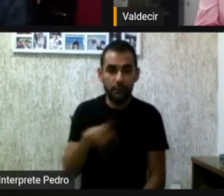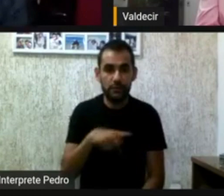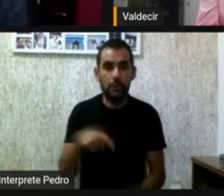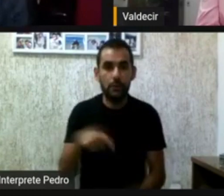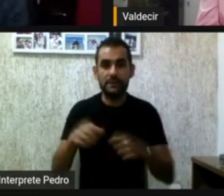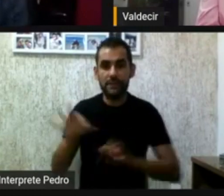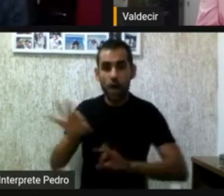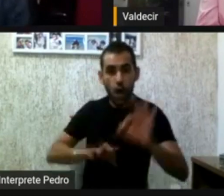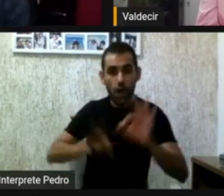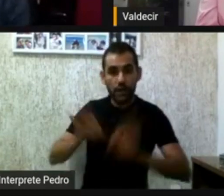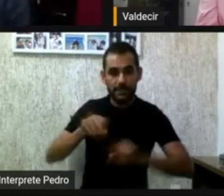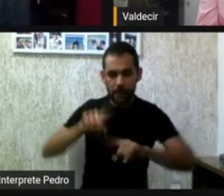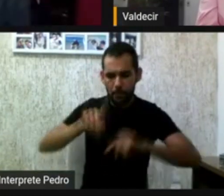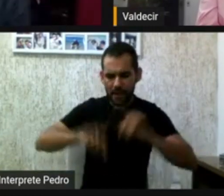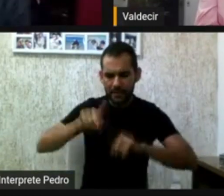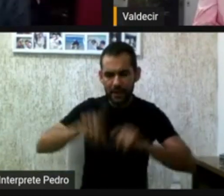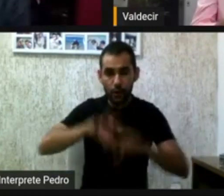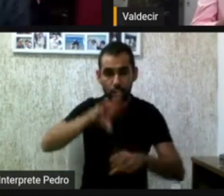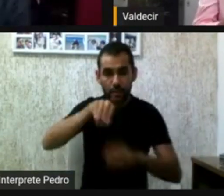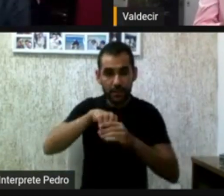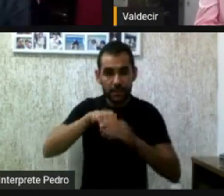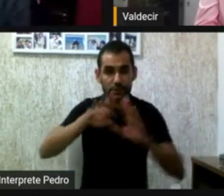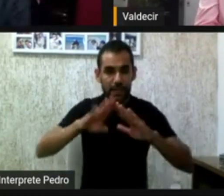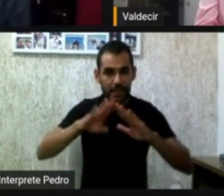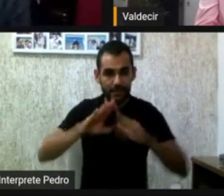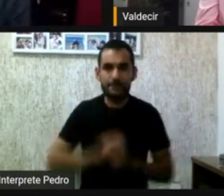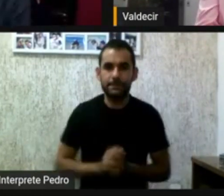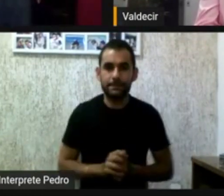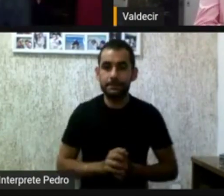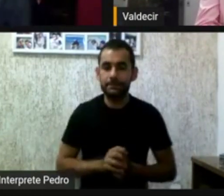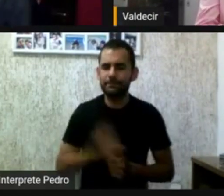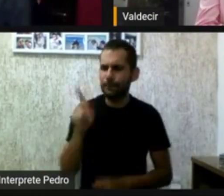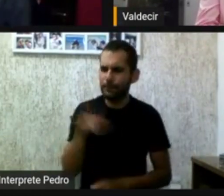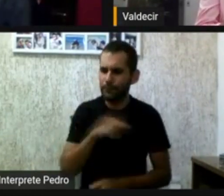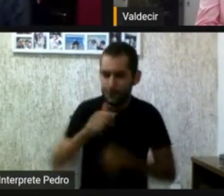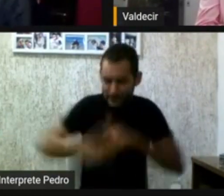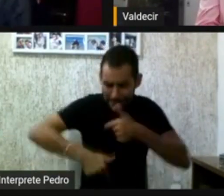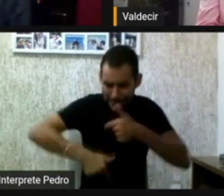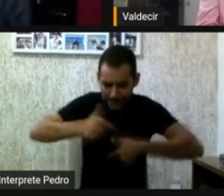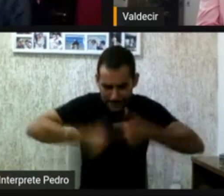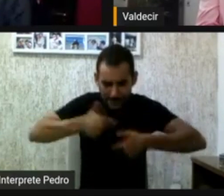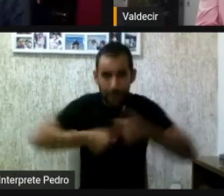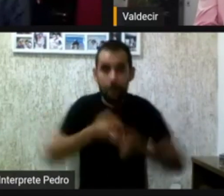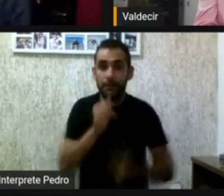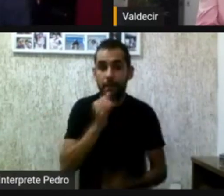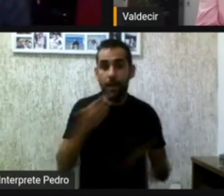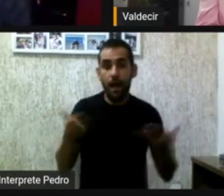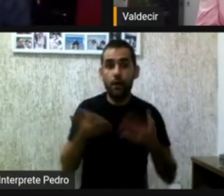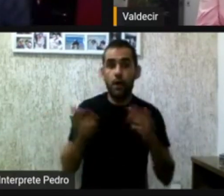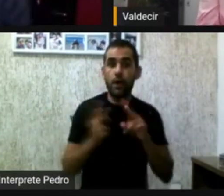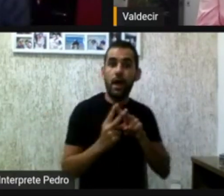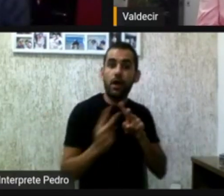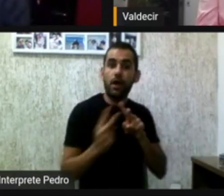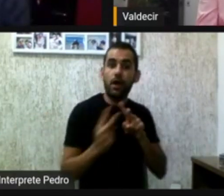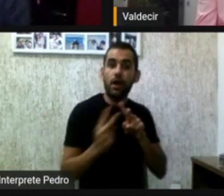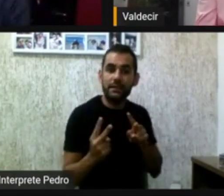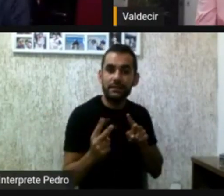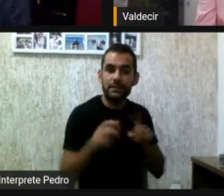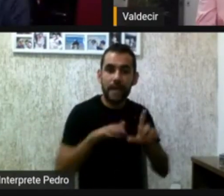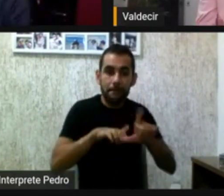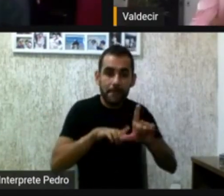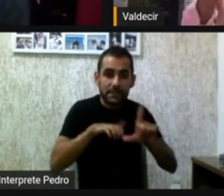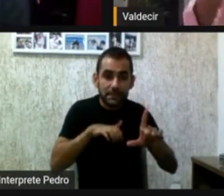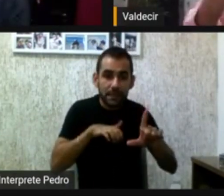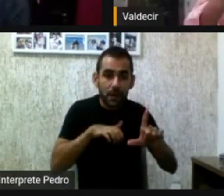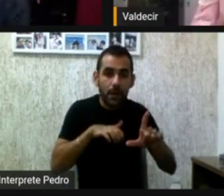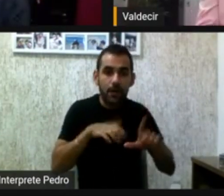que preparar todo o seu material em casa. Professores têm muito trabalho. Agora, online, por exemplo, nós não sabemos quanto tempo isso